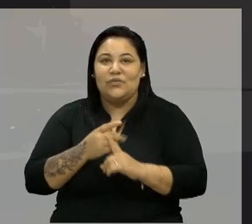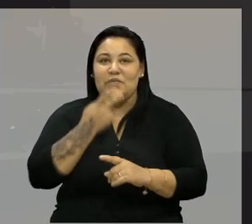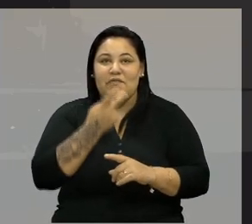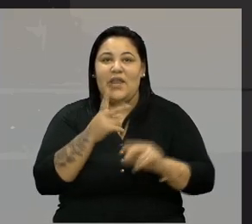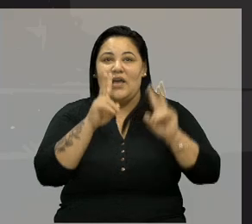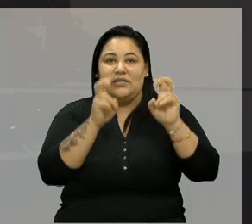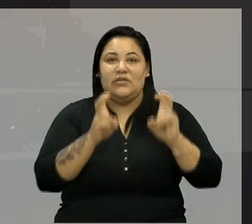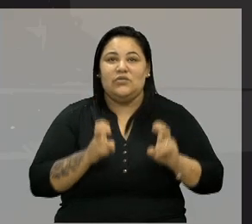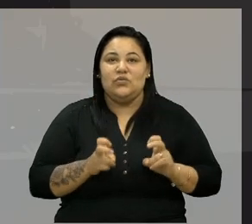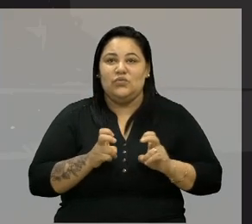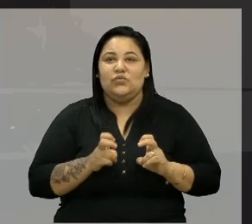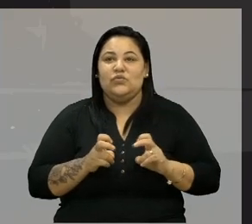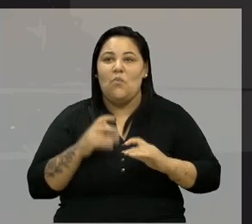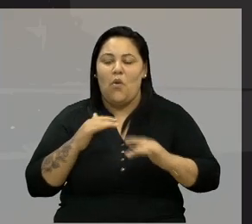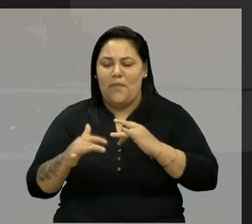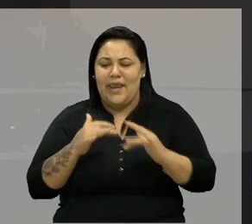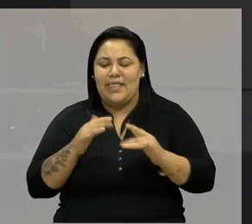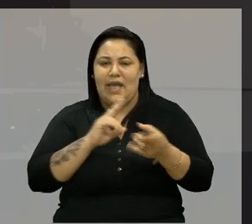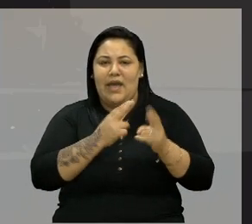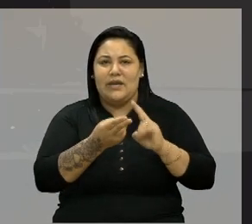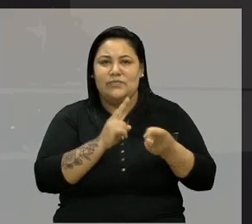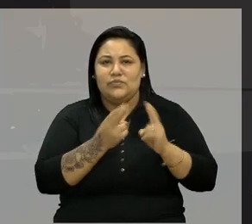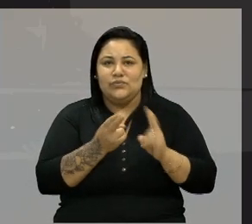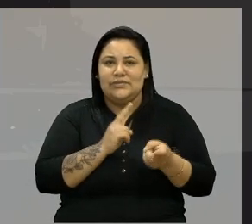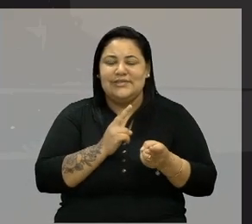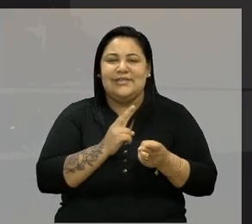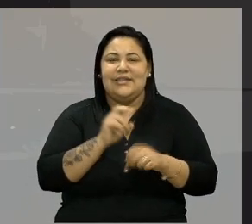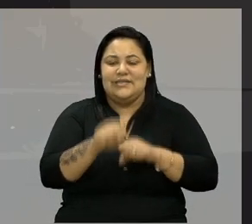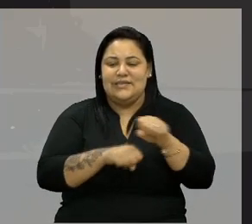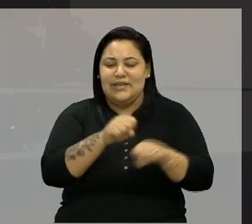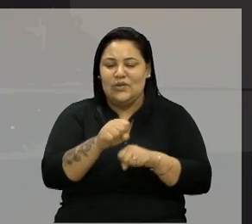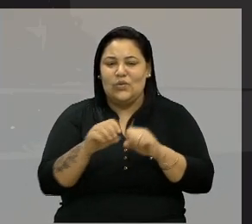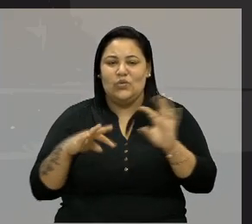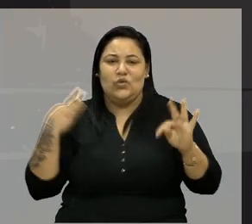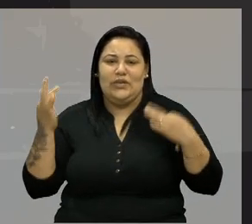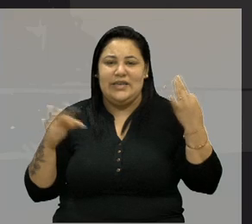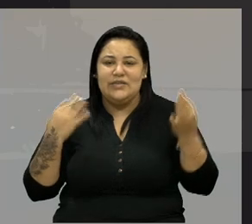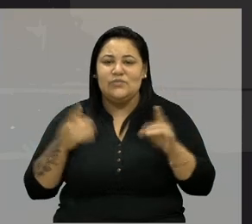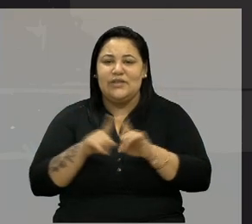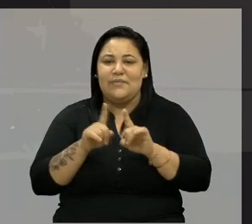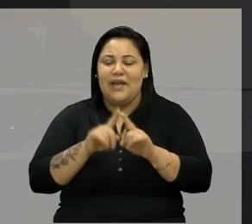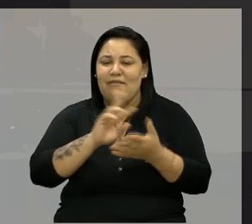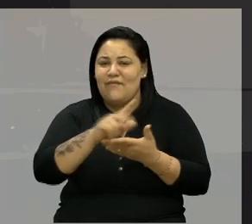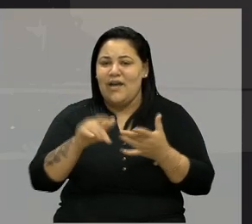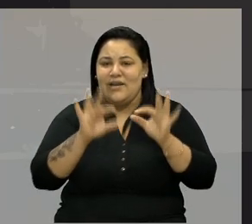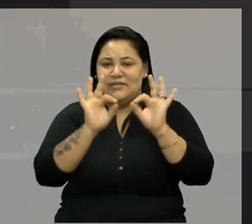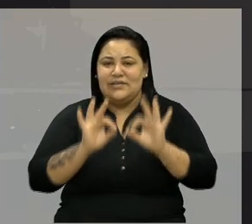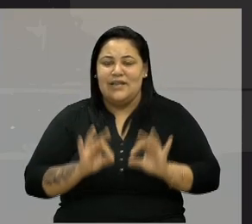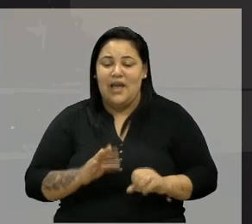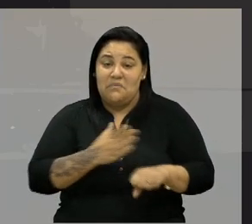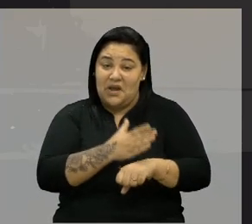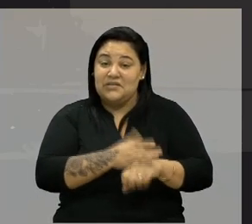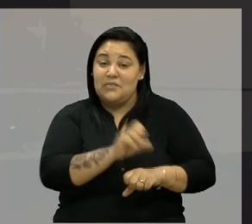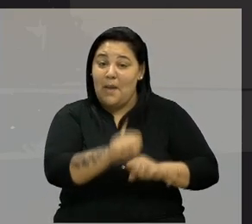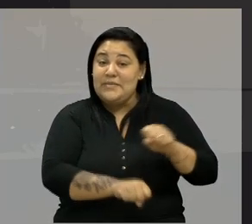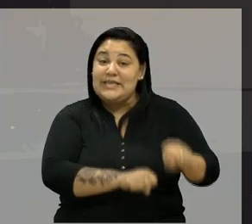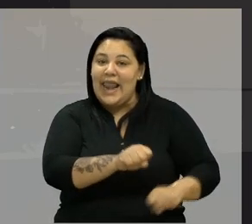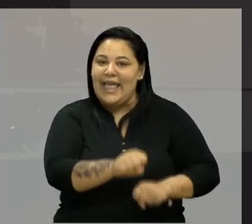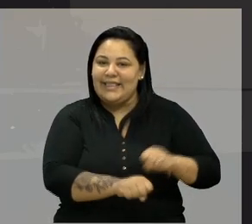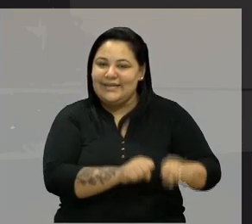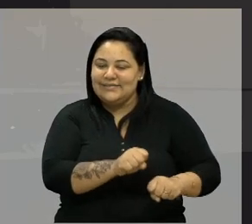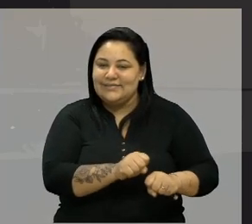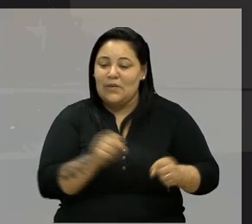assunto de mobilidade Urbana ciclo turismo uma série de questões né envolvendo a bicicleta e durante esses